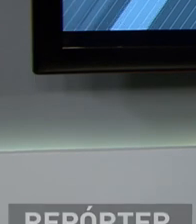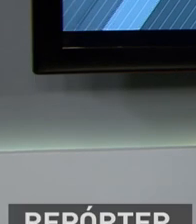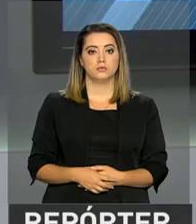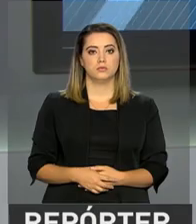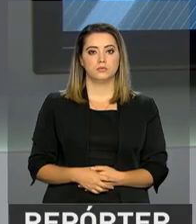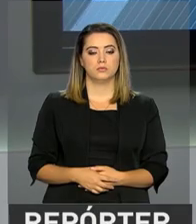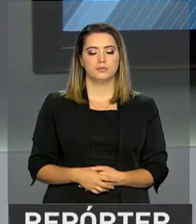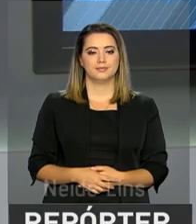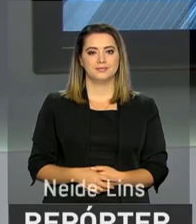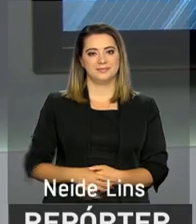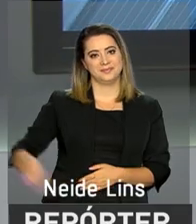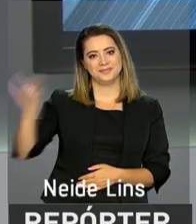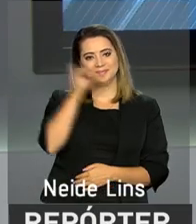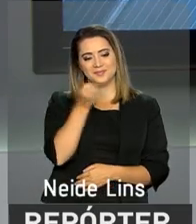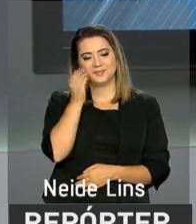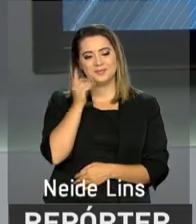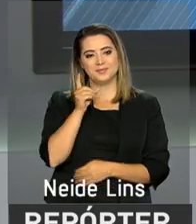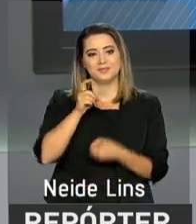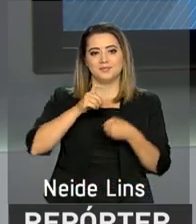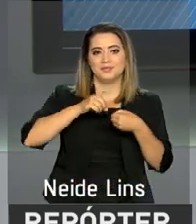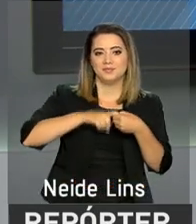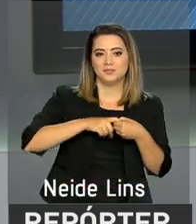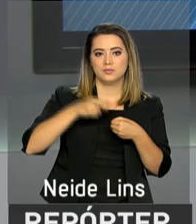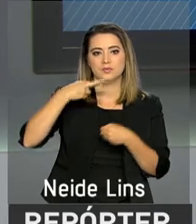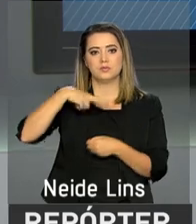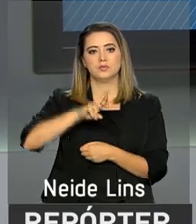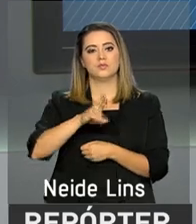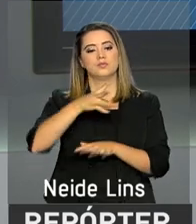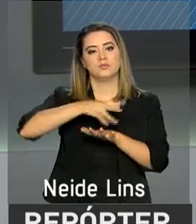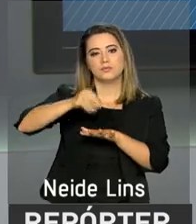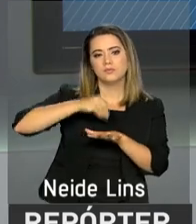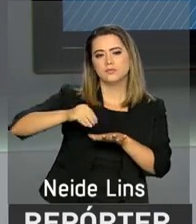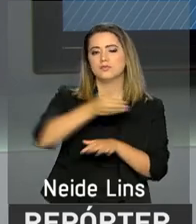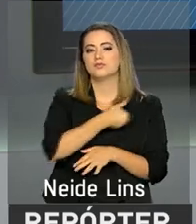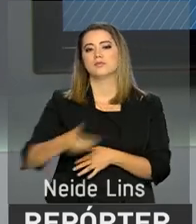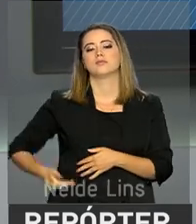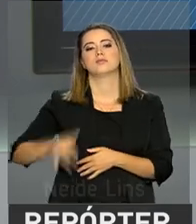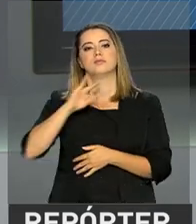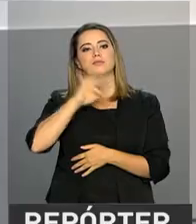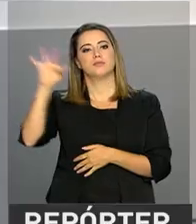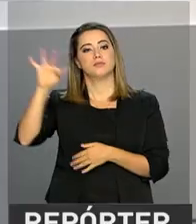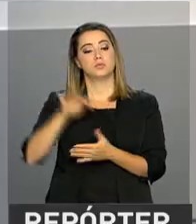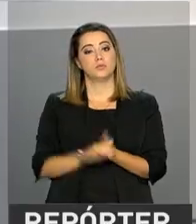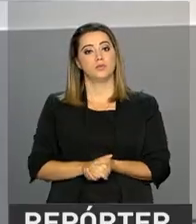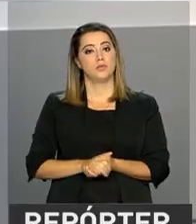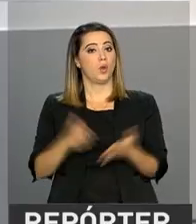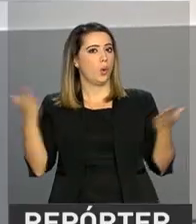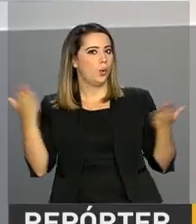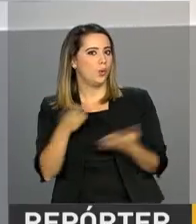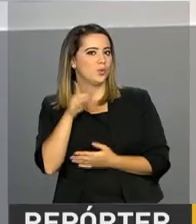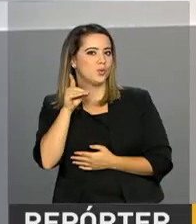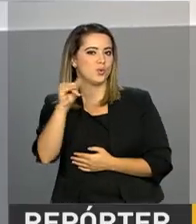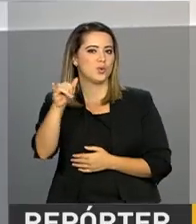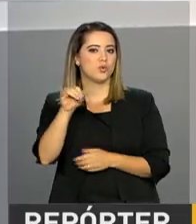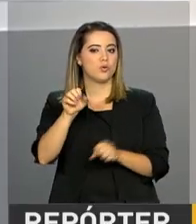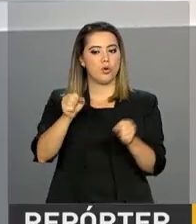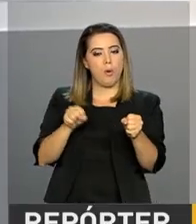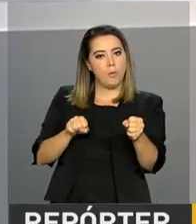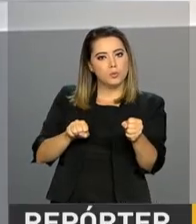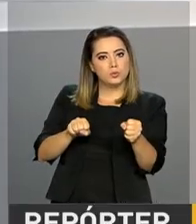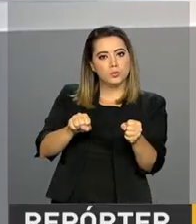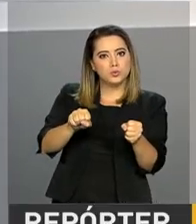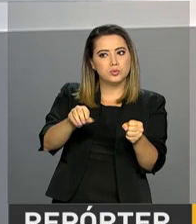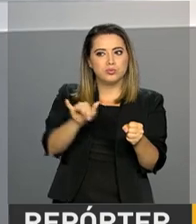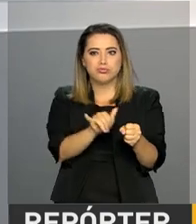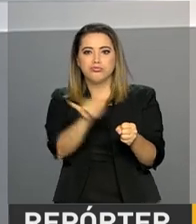olá estamos de volta com o repórter nbr as notícias do governo federal hoje é dia do aviador e da força